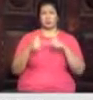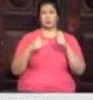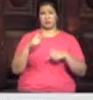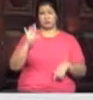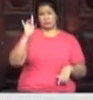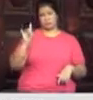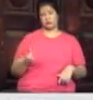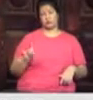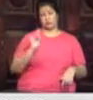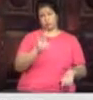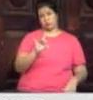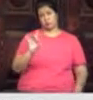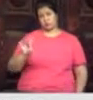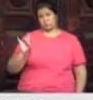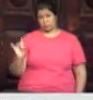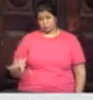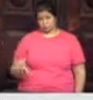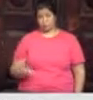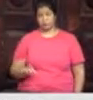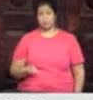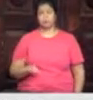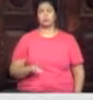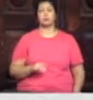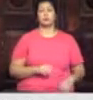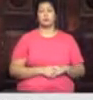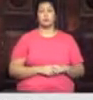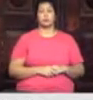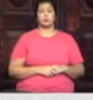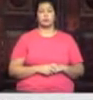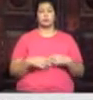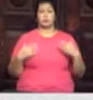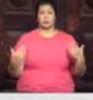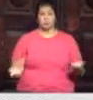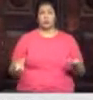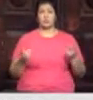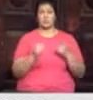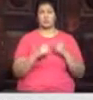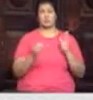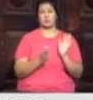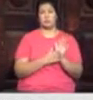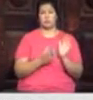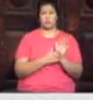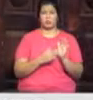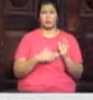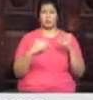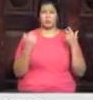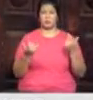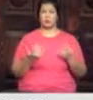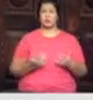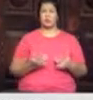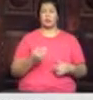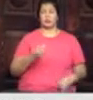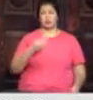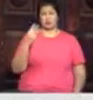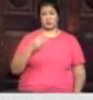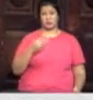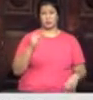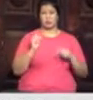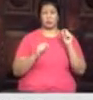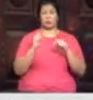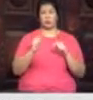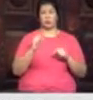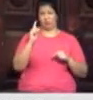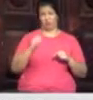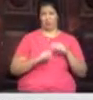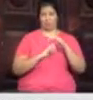direito do trabalho, invisível restrição constitucional. A segunda proposta trata da regulamentação da terceirização. O resgate do